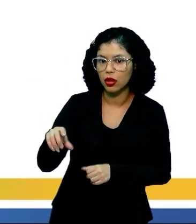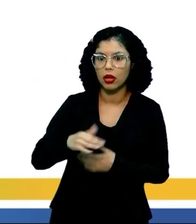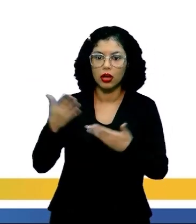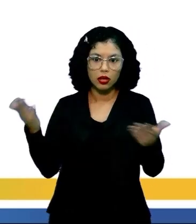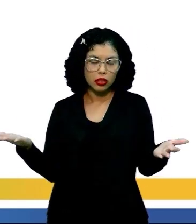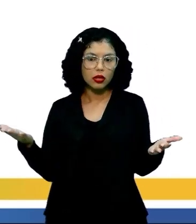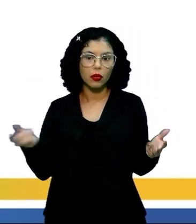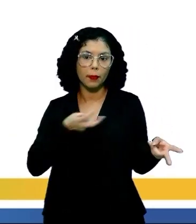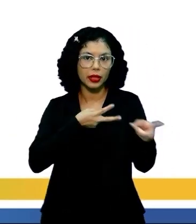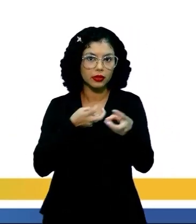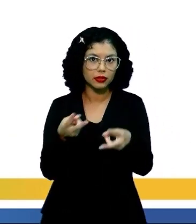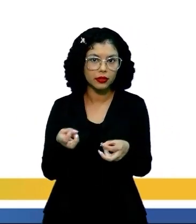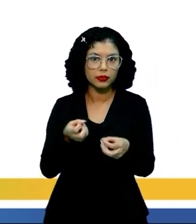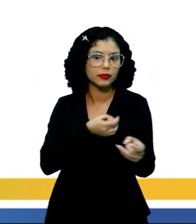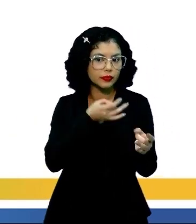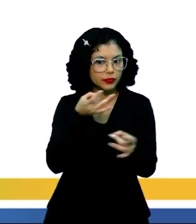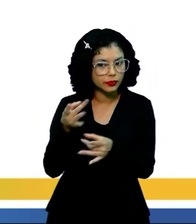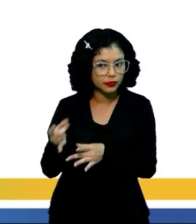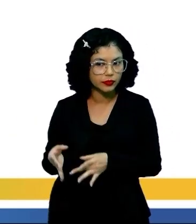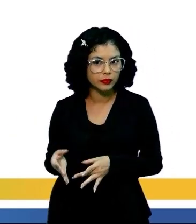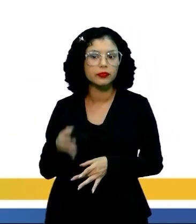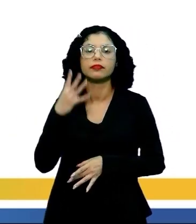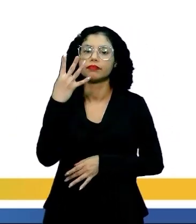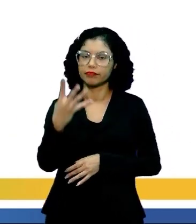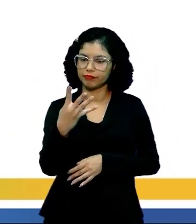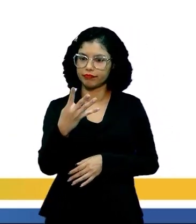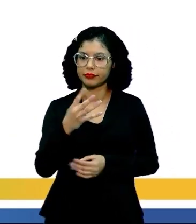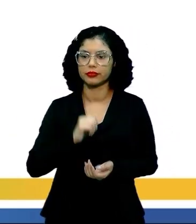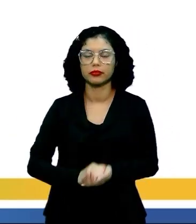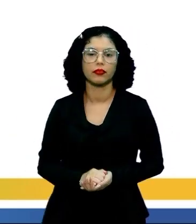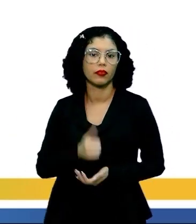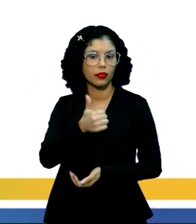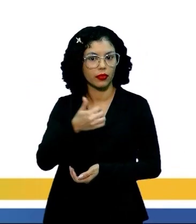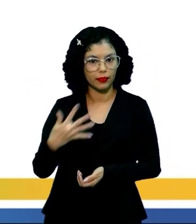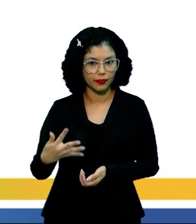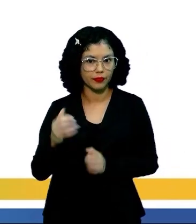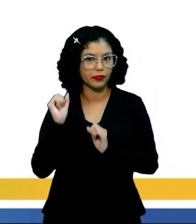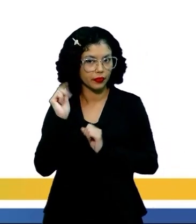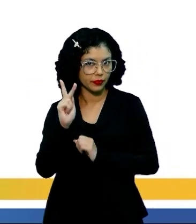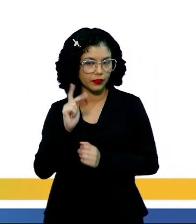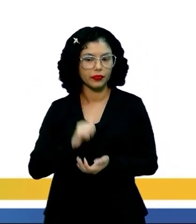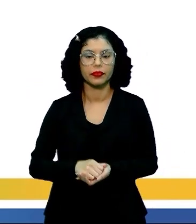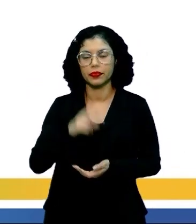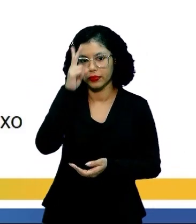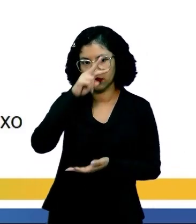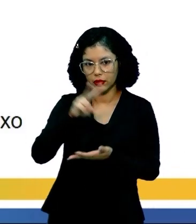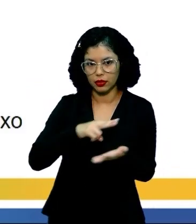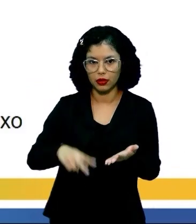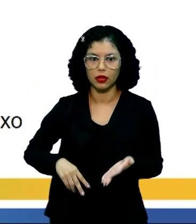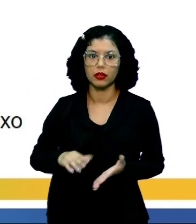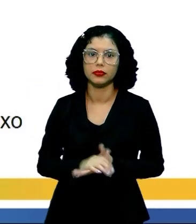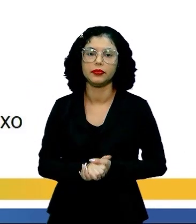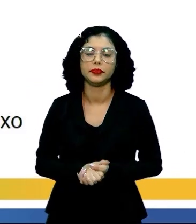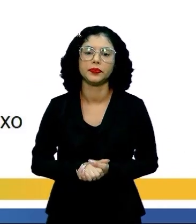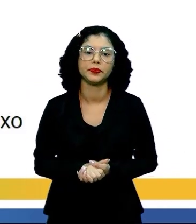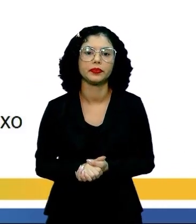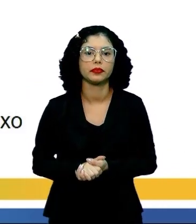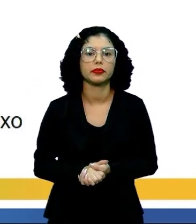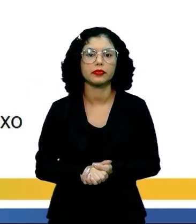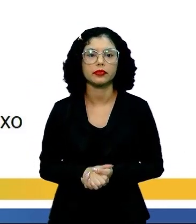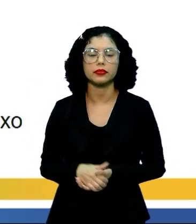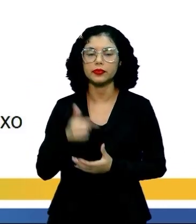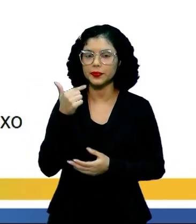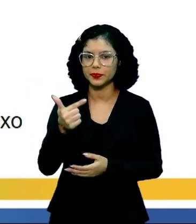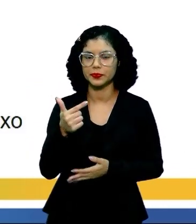Então, olha aqui a pegadinha, o desconto adicional é 4 e não 14. Preste atenção na leitura, tá, pessoal? Vamos ver